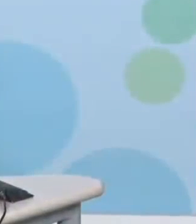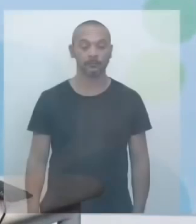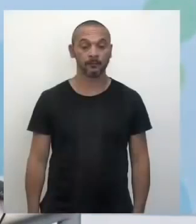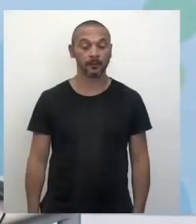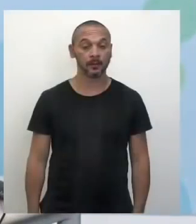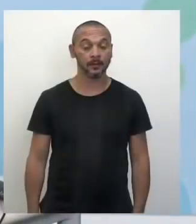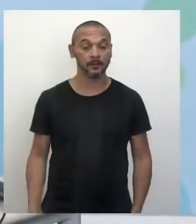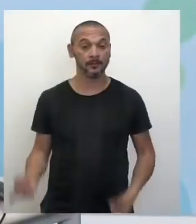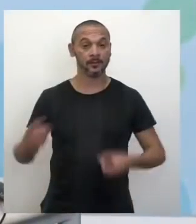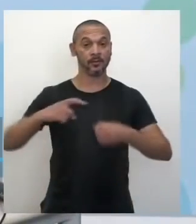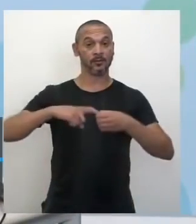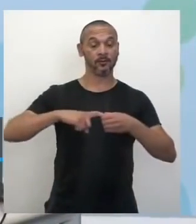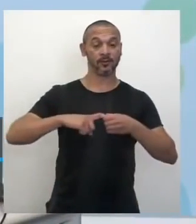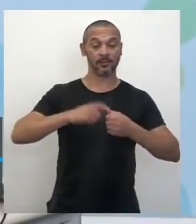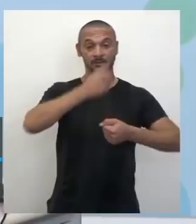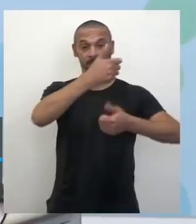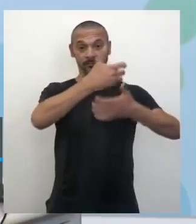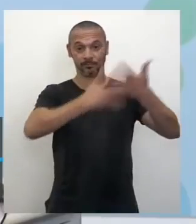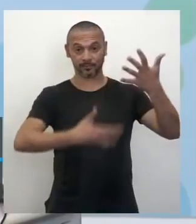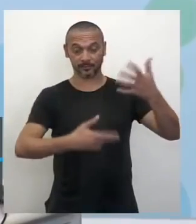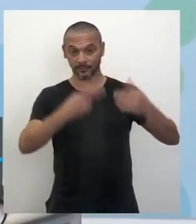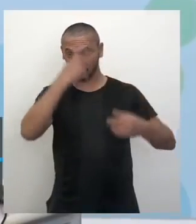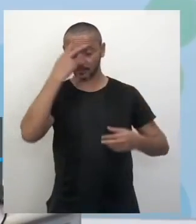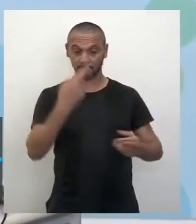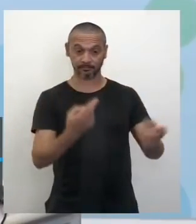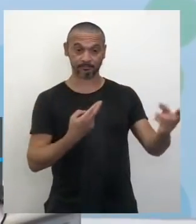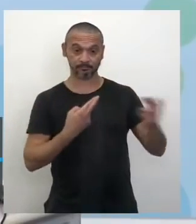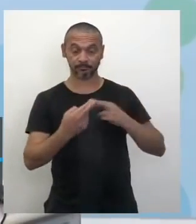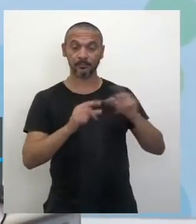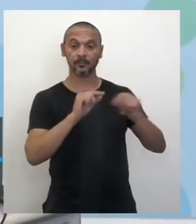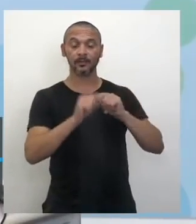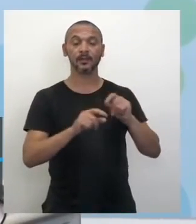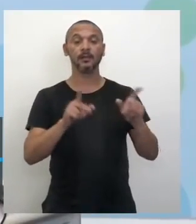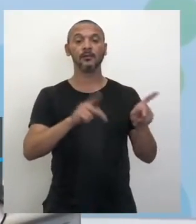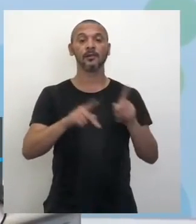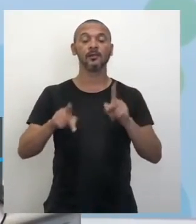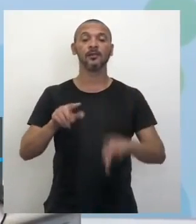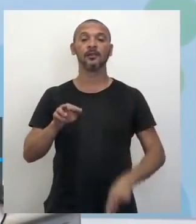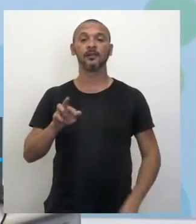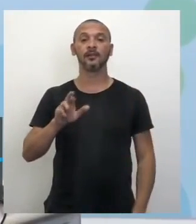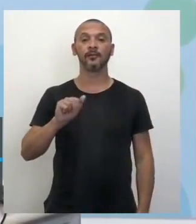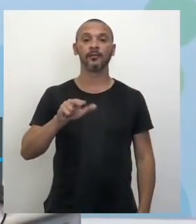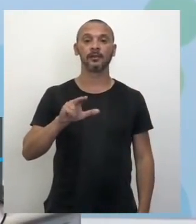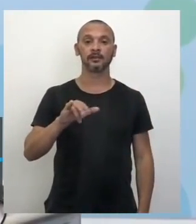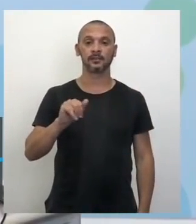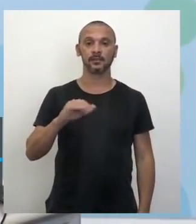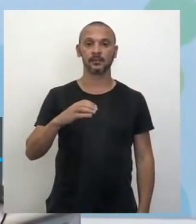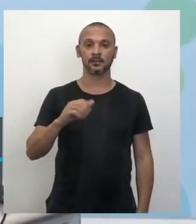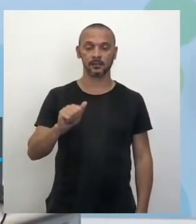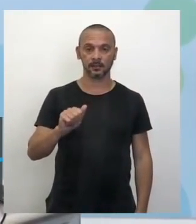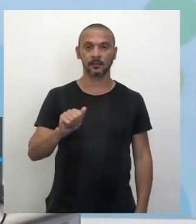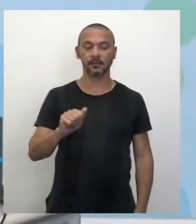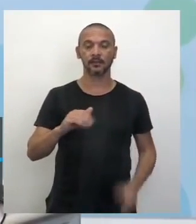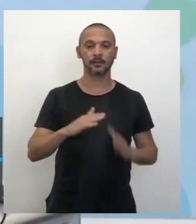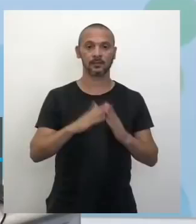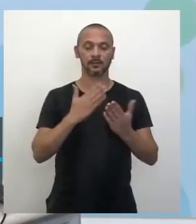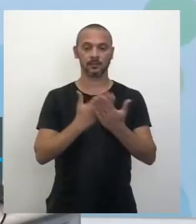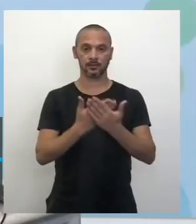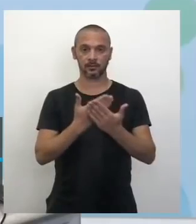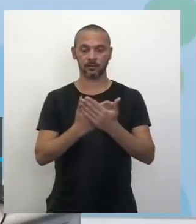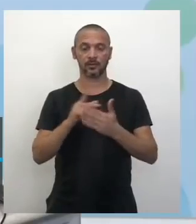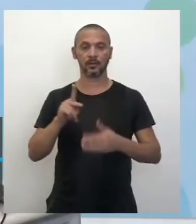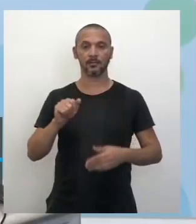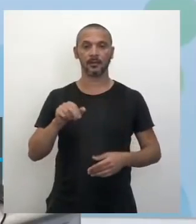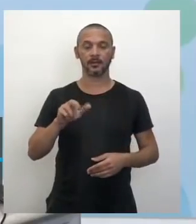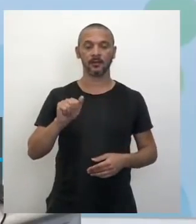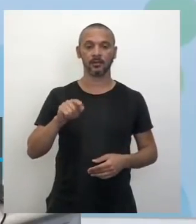Oi, Vivi, retornamos com as interações e o pessoal mandando aquele recado aqui. A professora Francisca Eliane, lá da Escola Estadual Padre Anchieta,